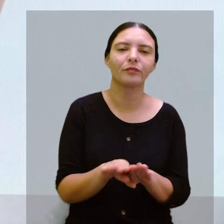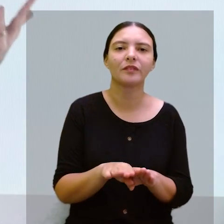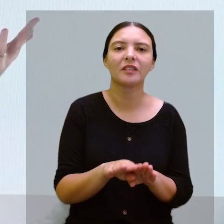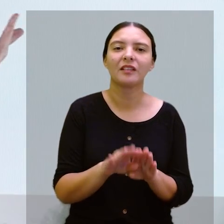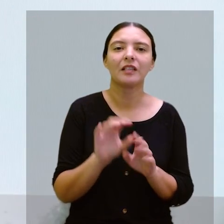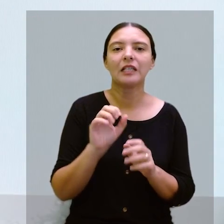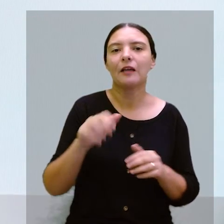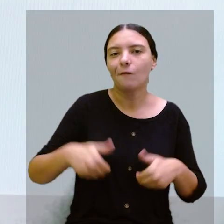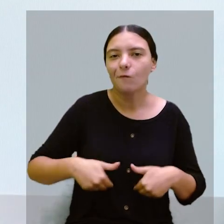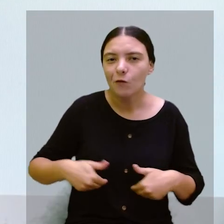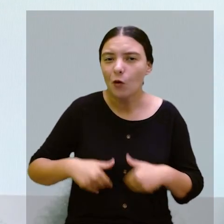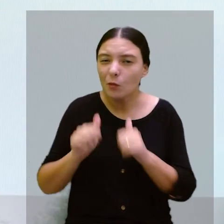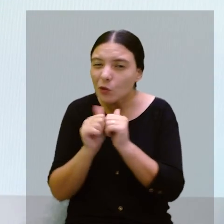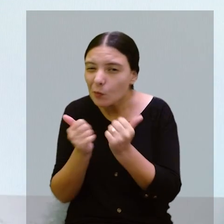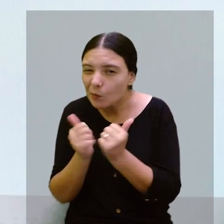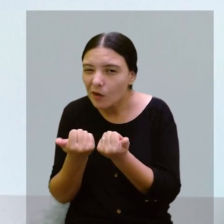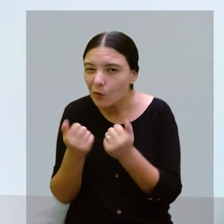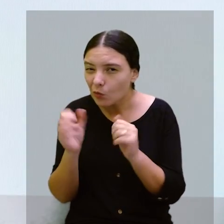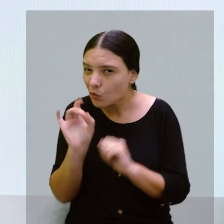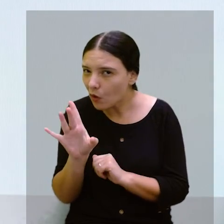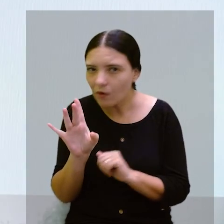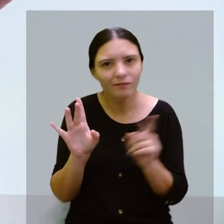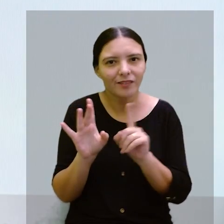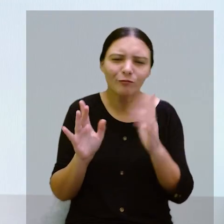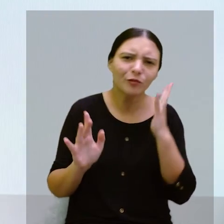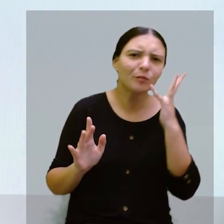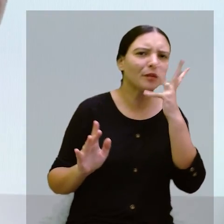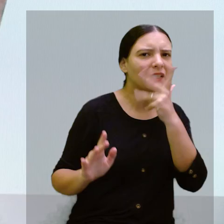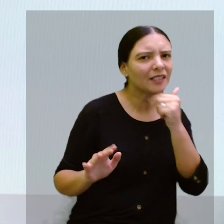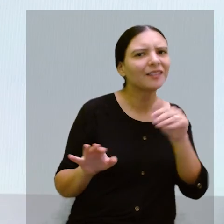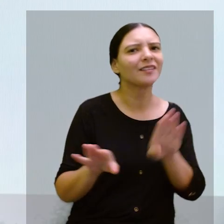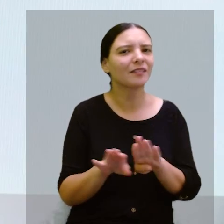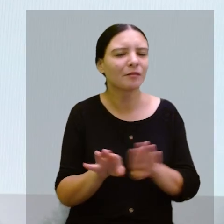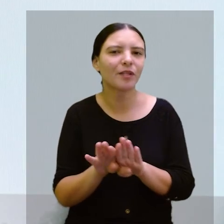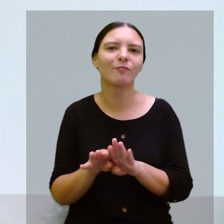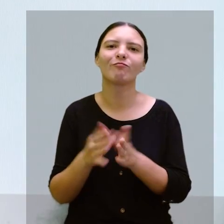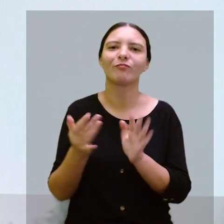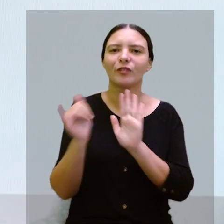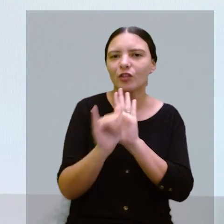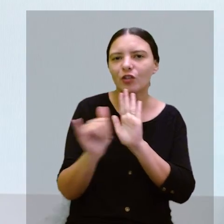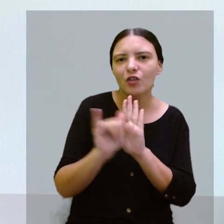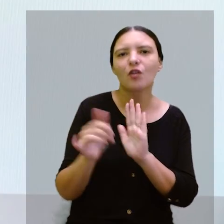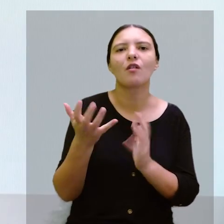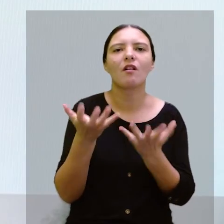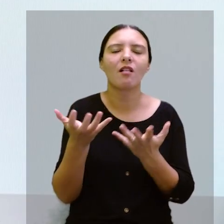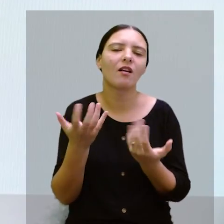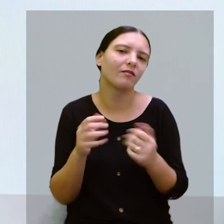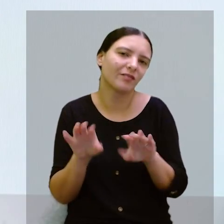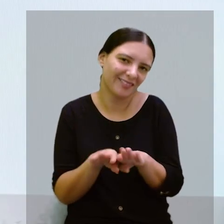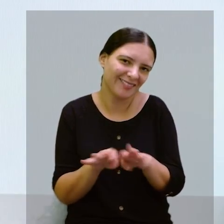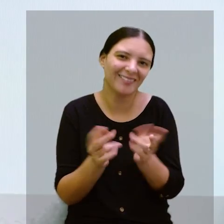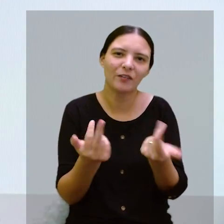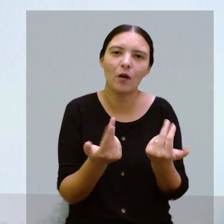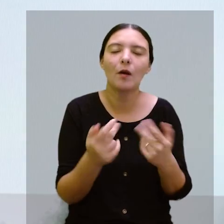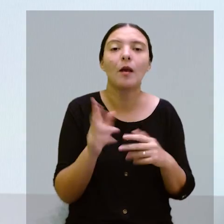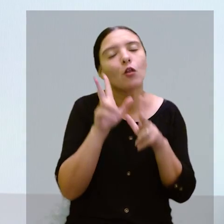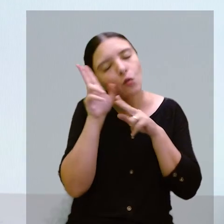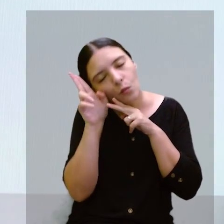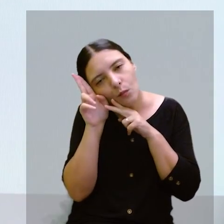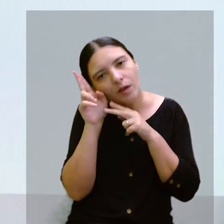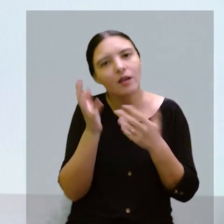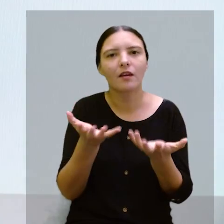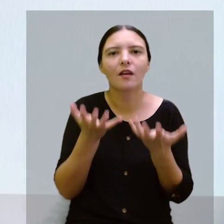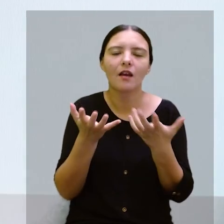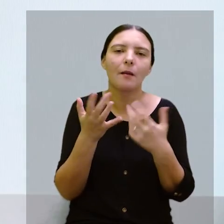não só de pão, mas a gente tem fome de beleza também. A gente tem fome de ficção, a gente tem fome de literário. Todo mundo, quando vai dormir,